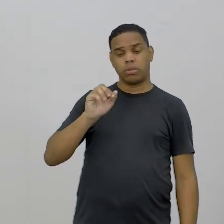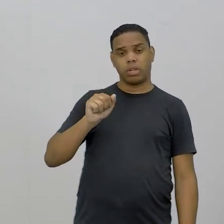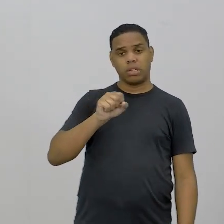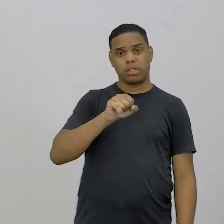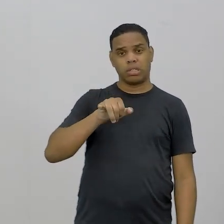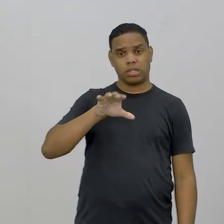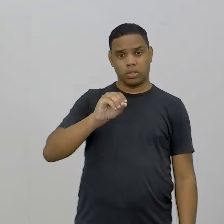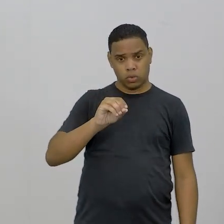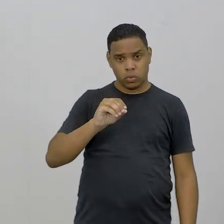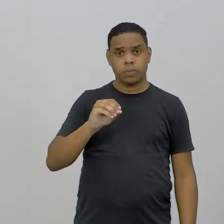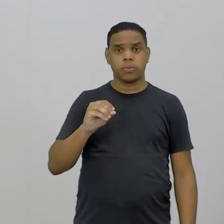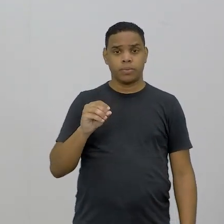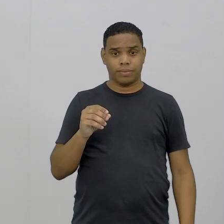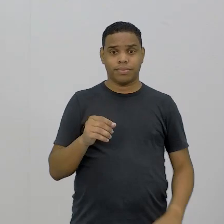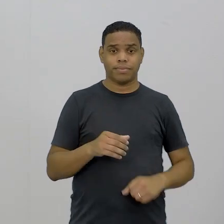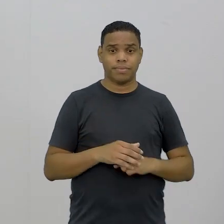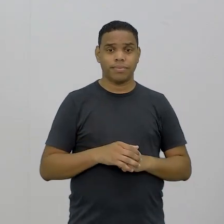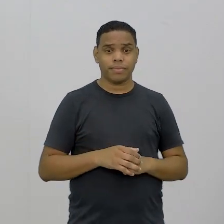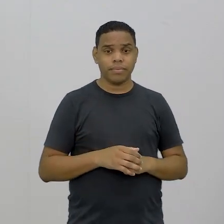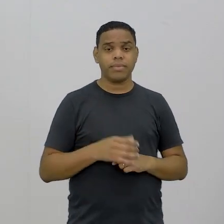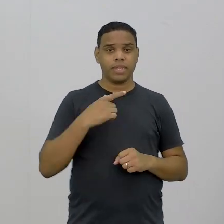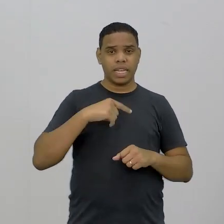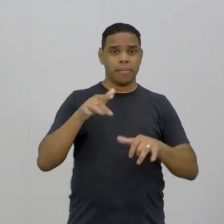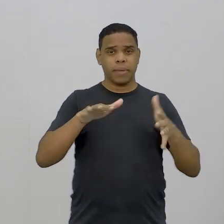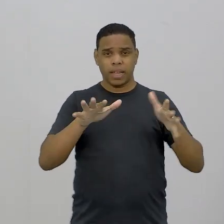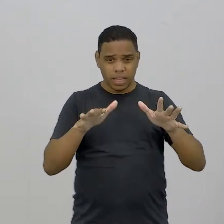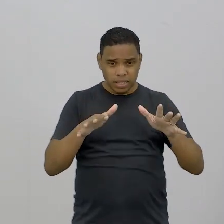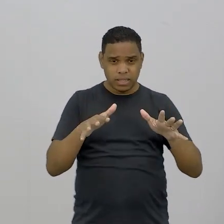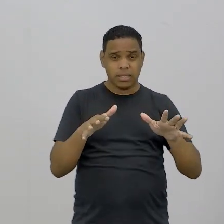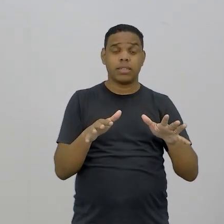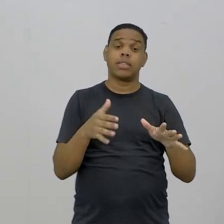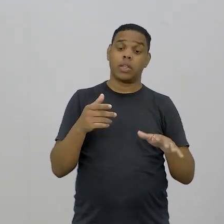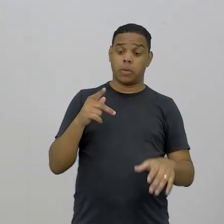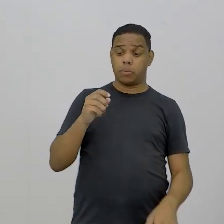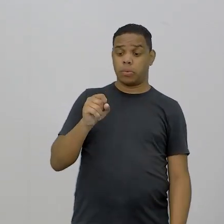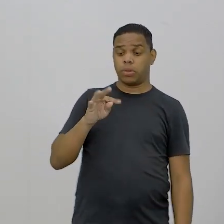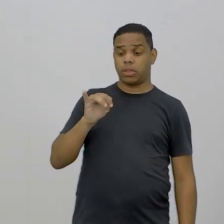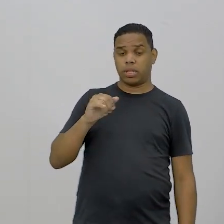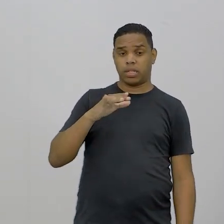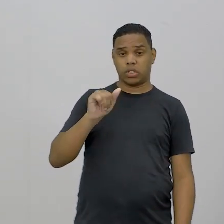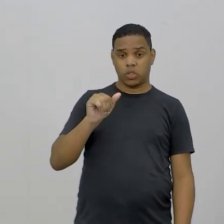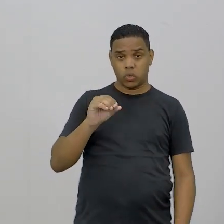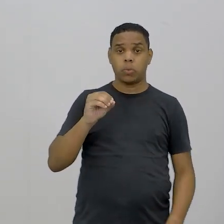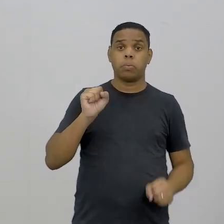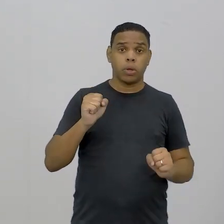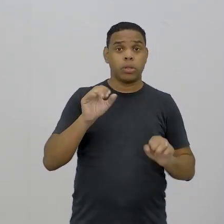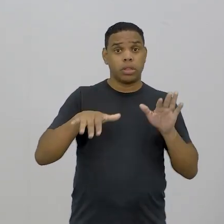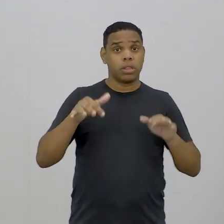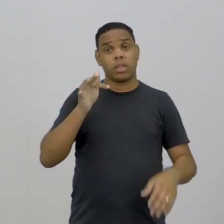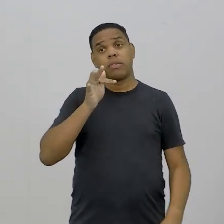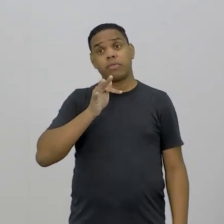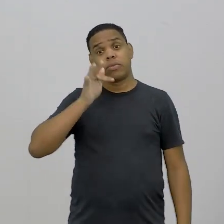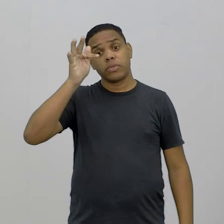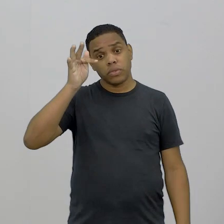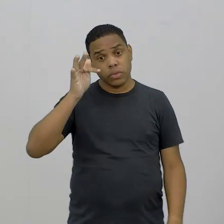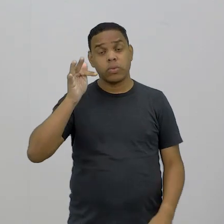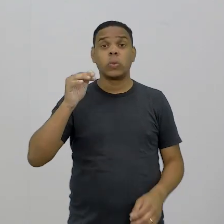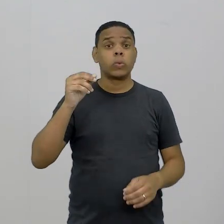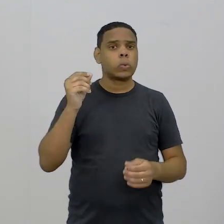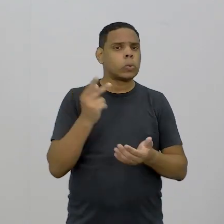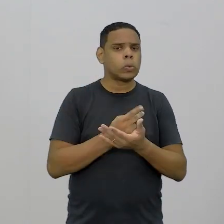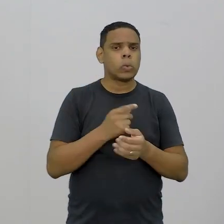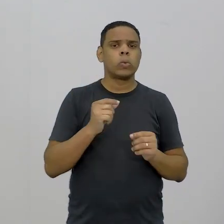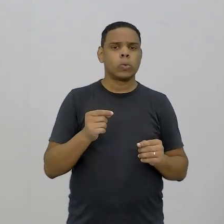apesar de estar considerado ali, olha, como médio, então esse potássio pode ser que futuramente ele apresenta